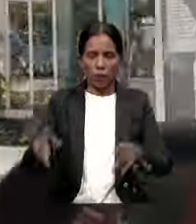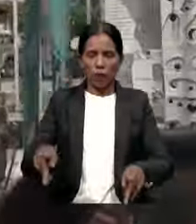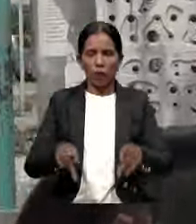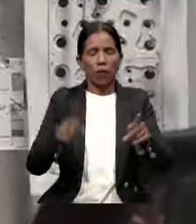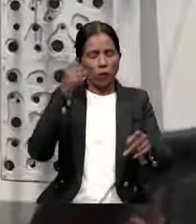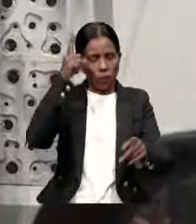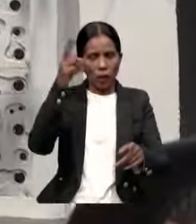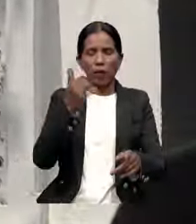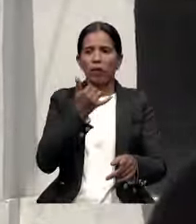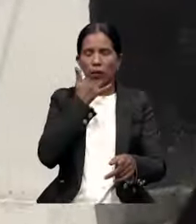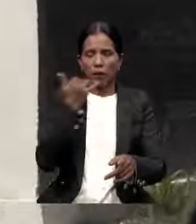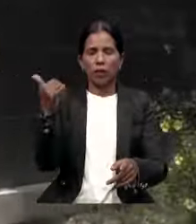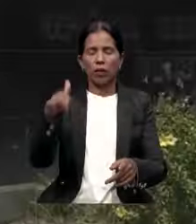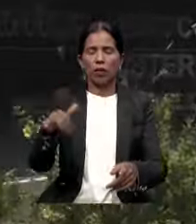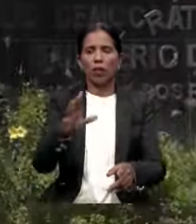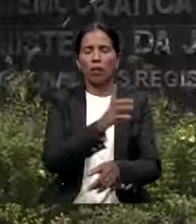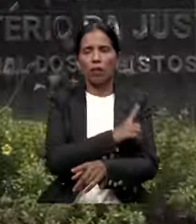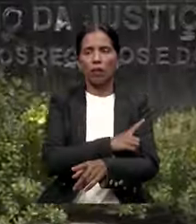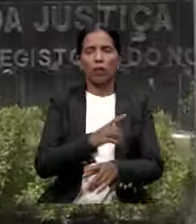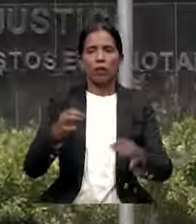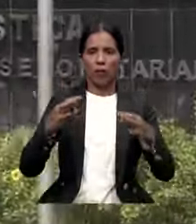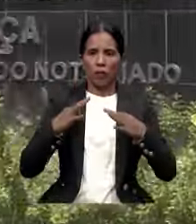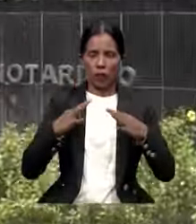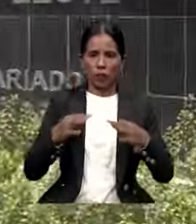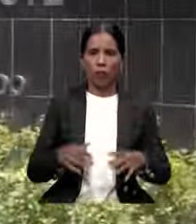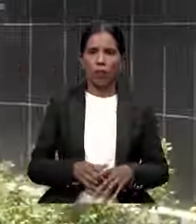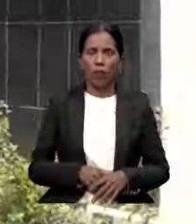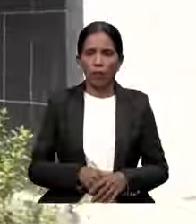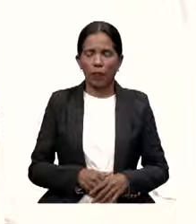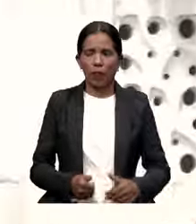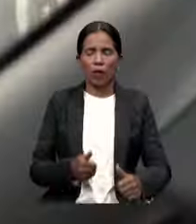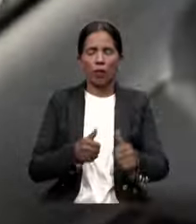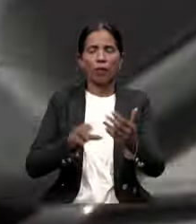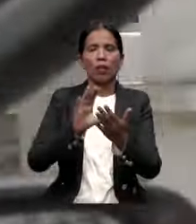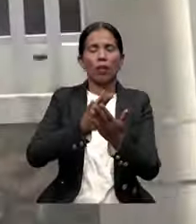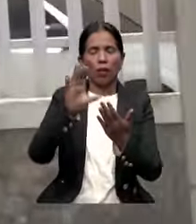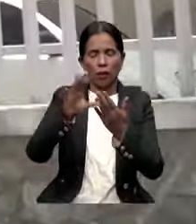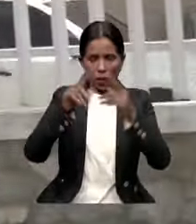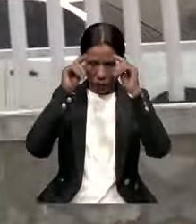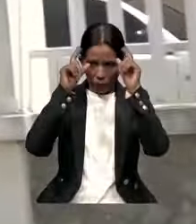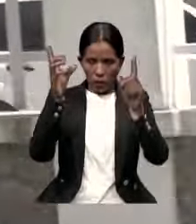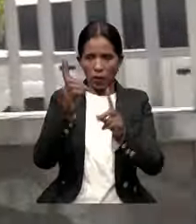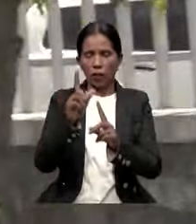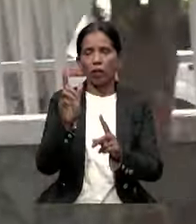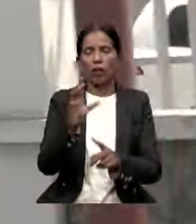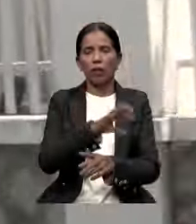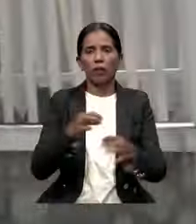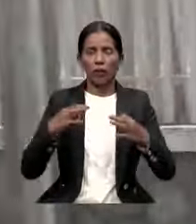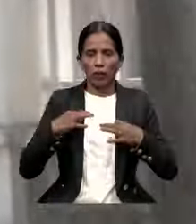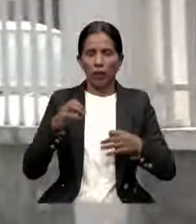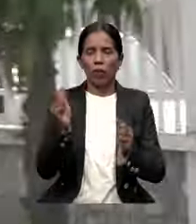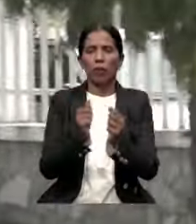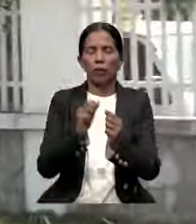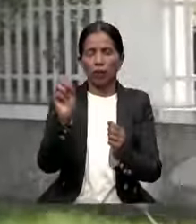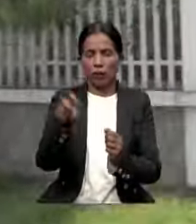sala, no sira considera loron refere se feriado. Tuir calendário nasional Timor-Leste e alorong feriado hamutuk salun resimvalu,